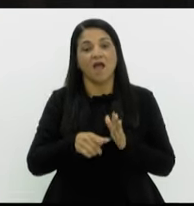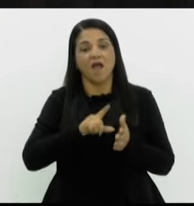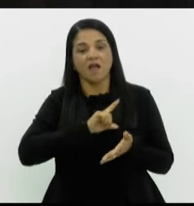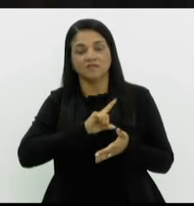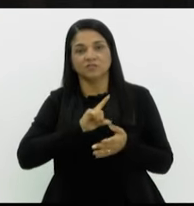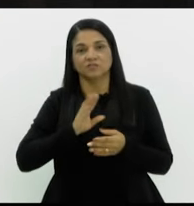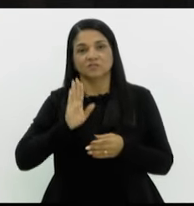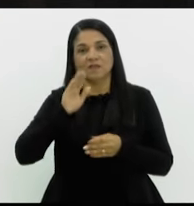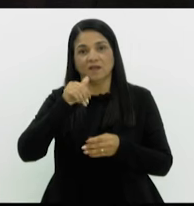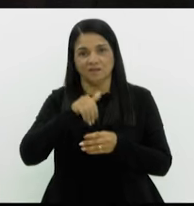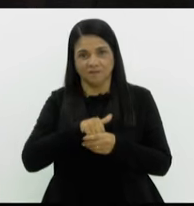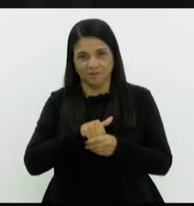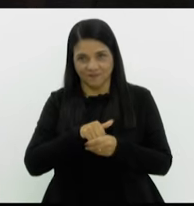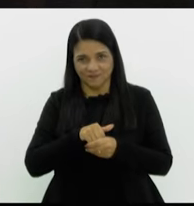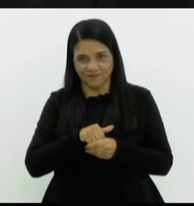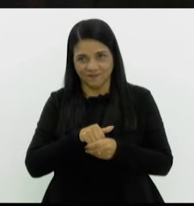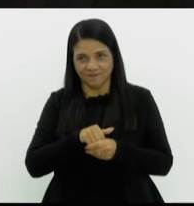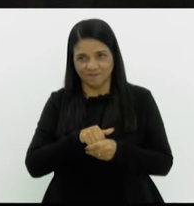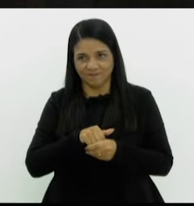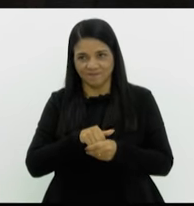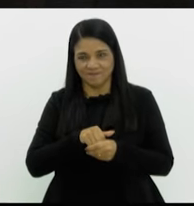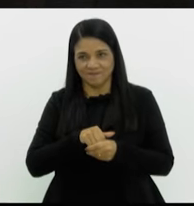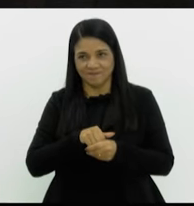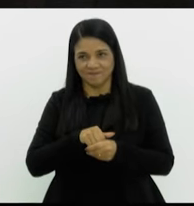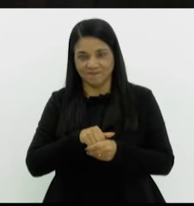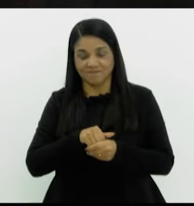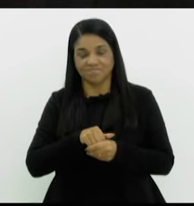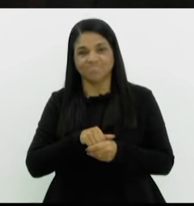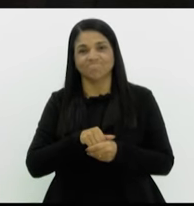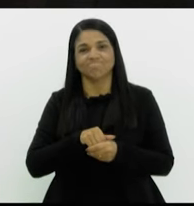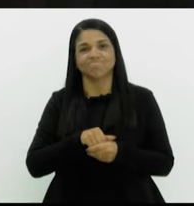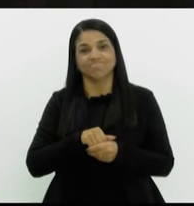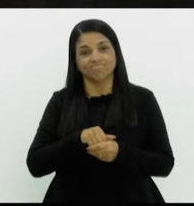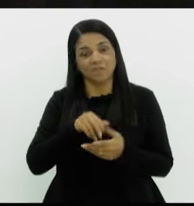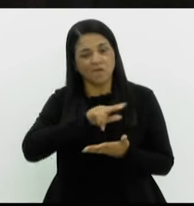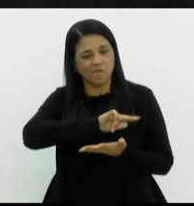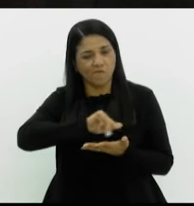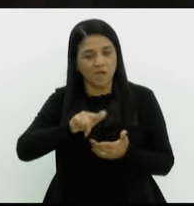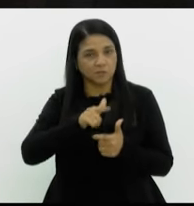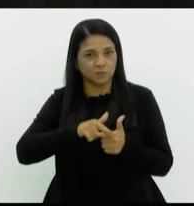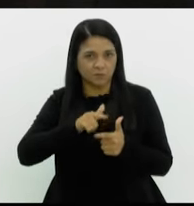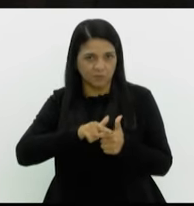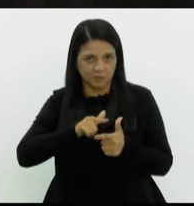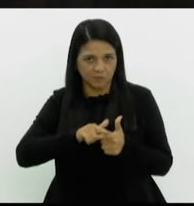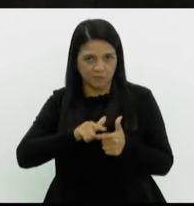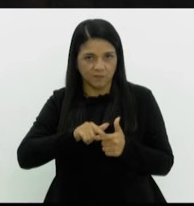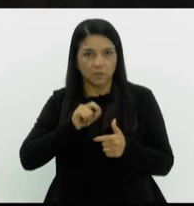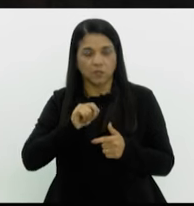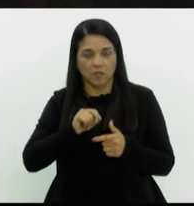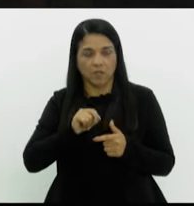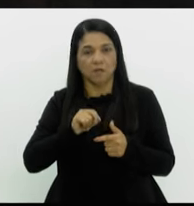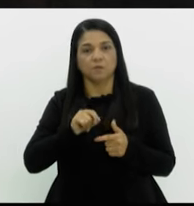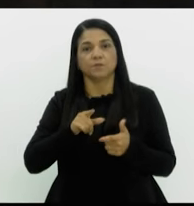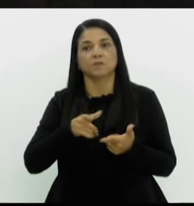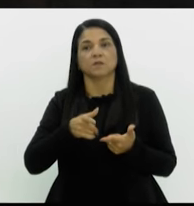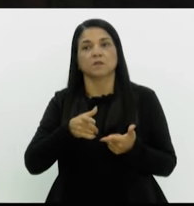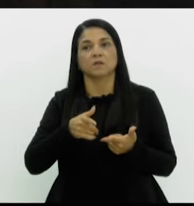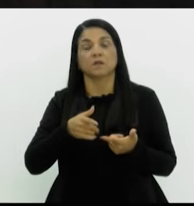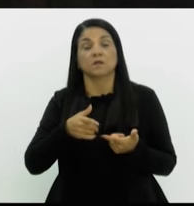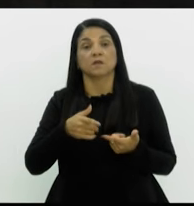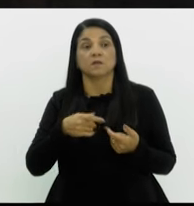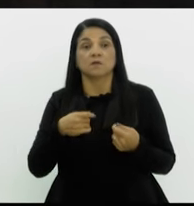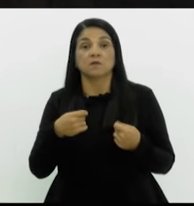eleições. Por muitos motivos, mas é a mobilização necessária, né,